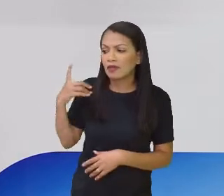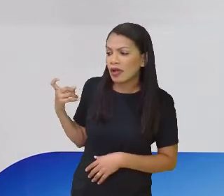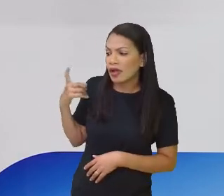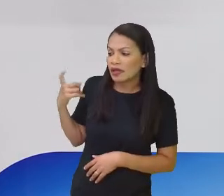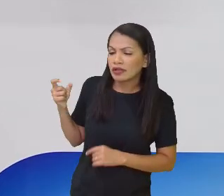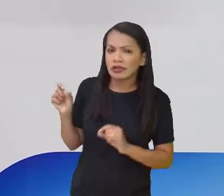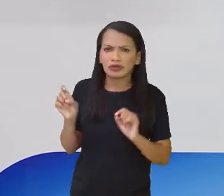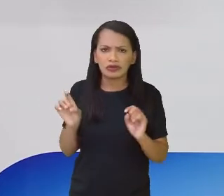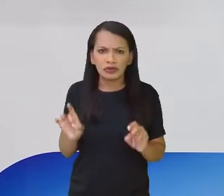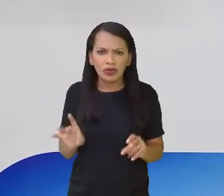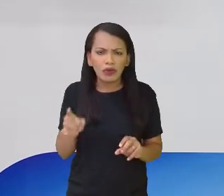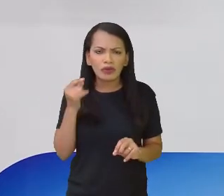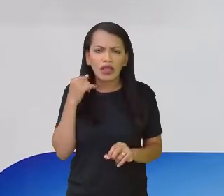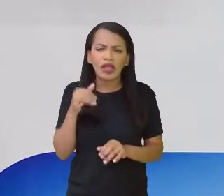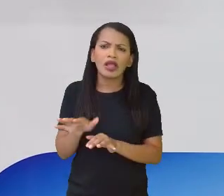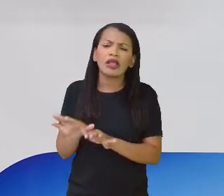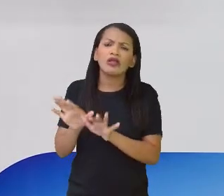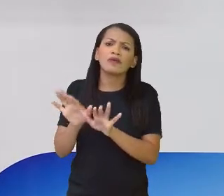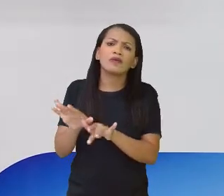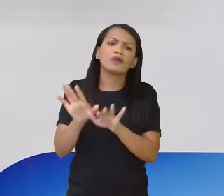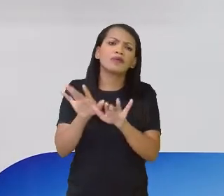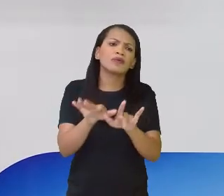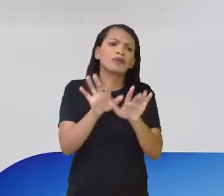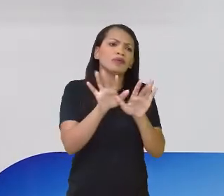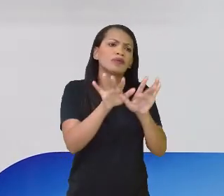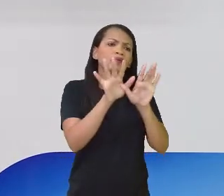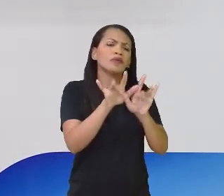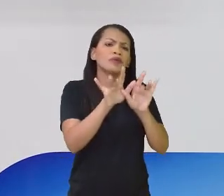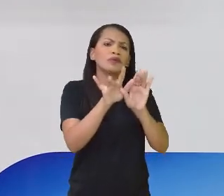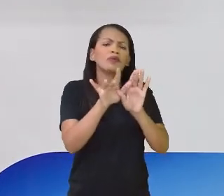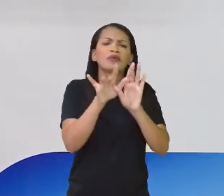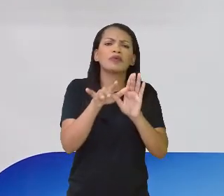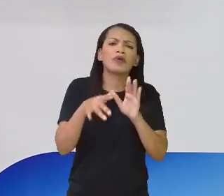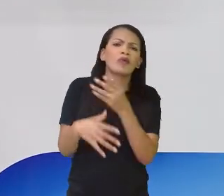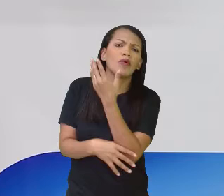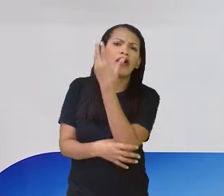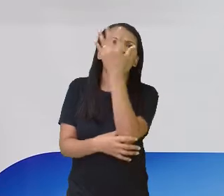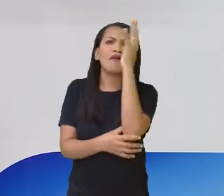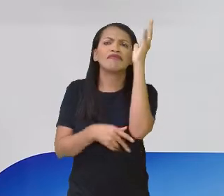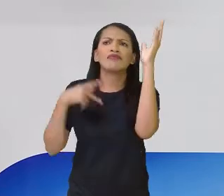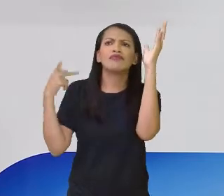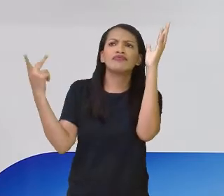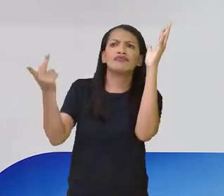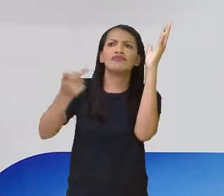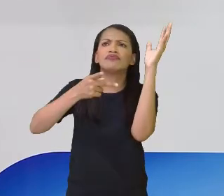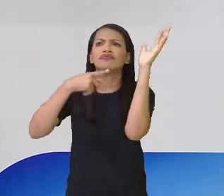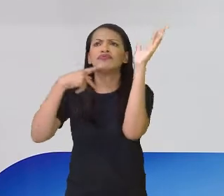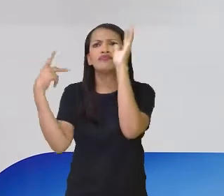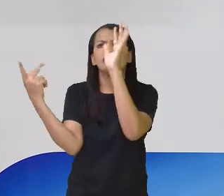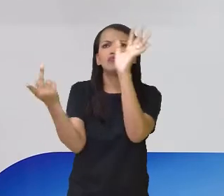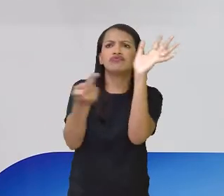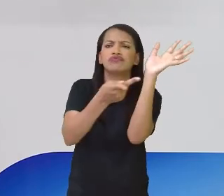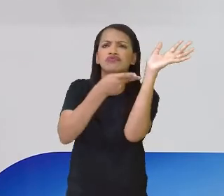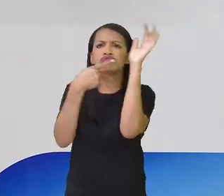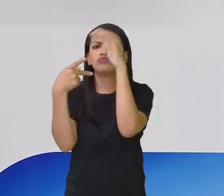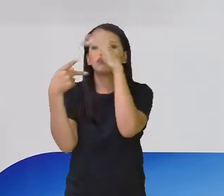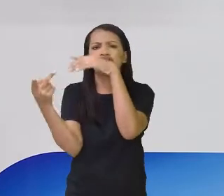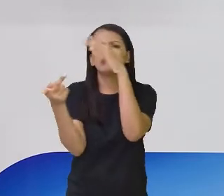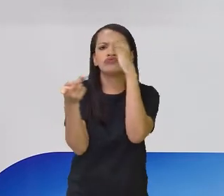Seria somente o canto dos pássaros e o vento batendo nas árvores? Ou teríamos um sentimento mais